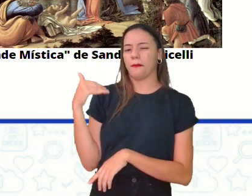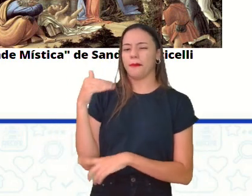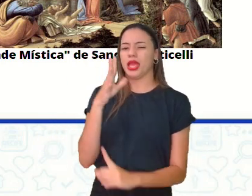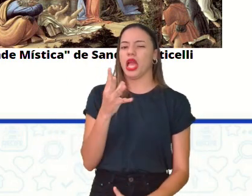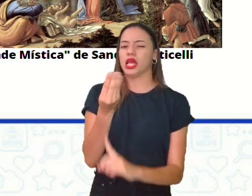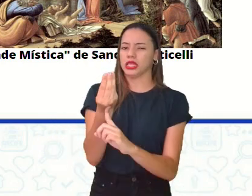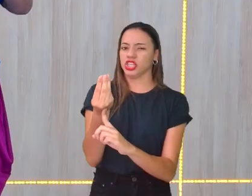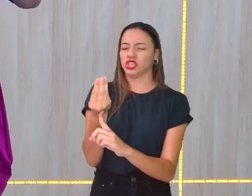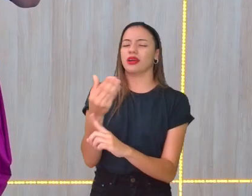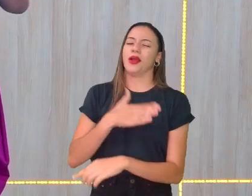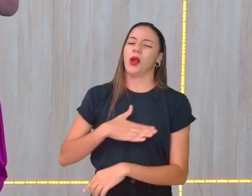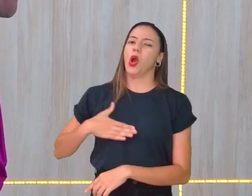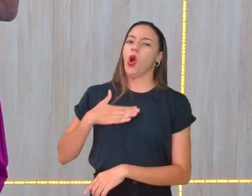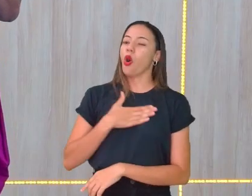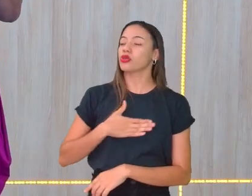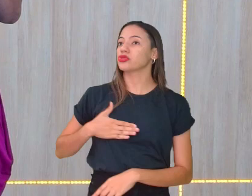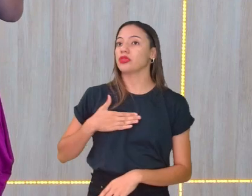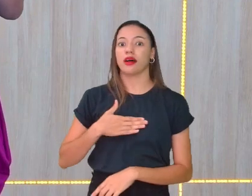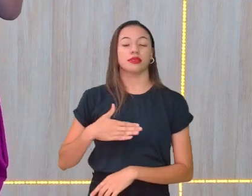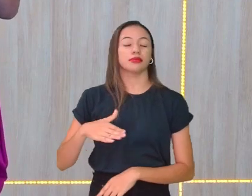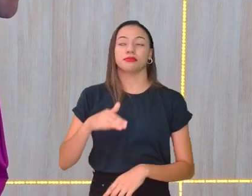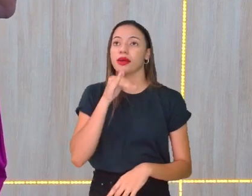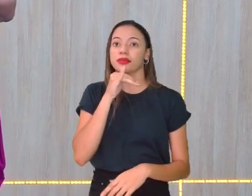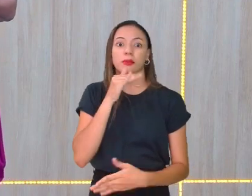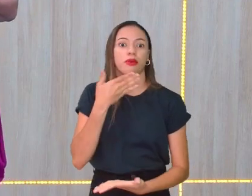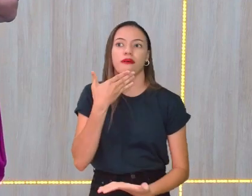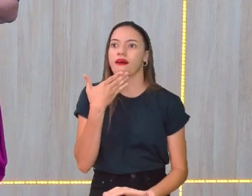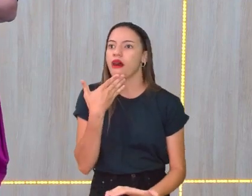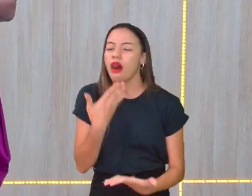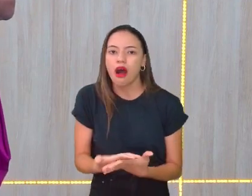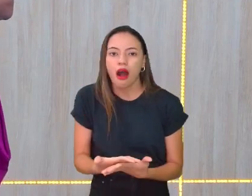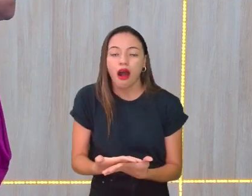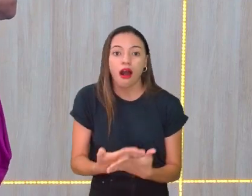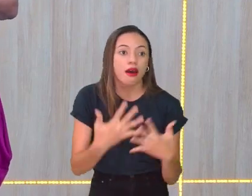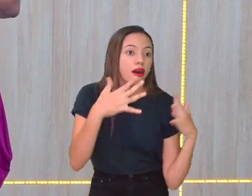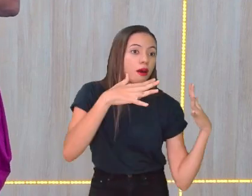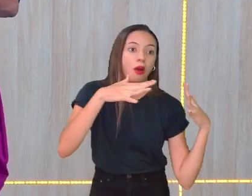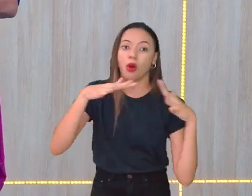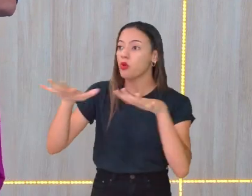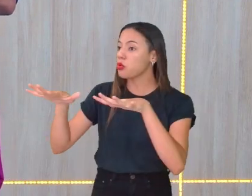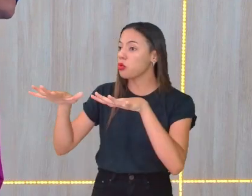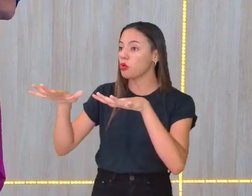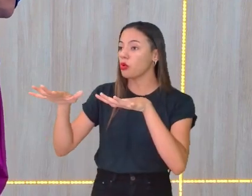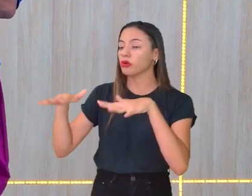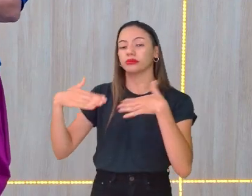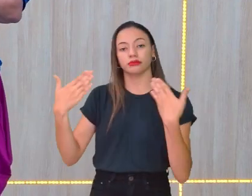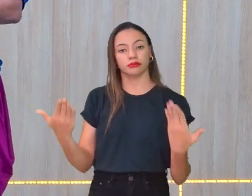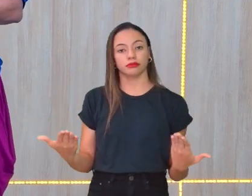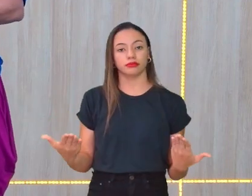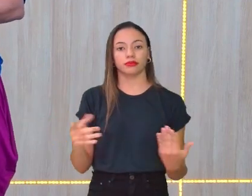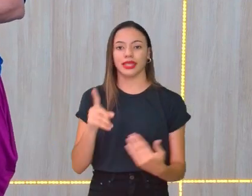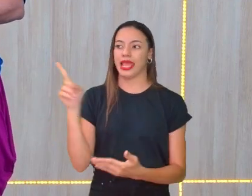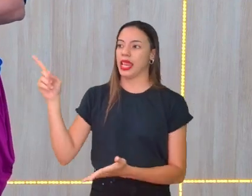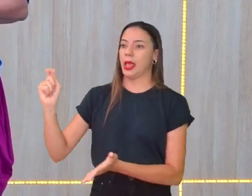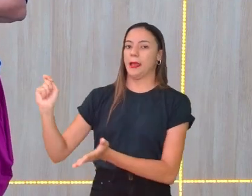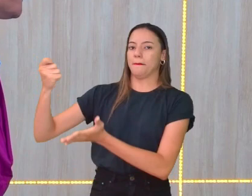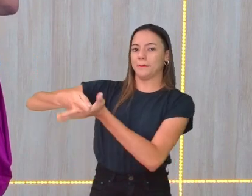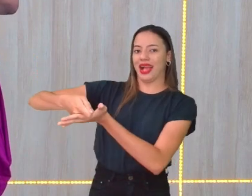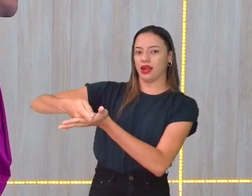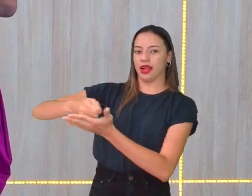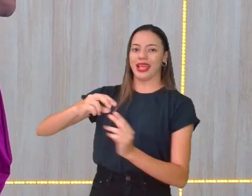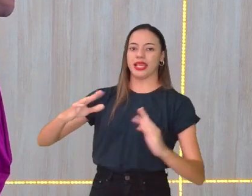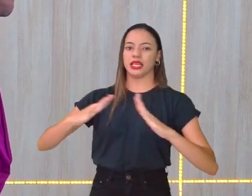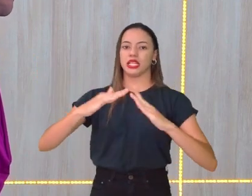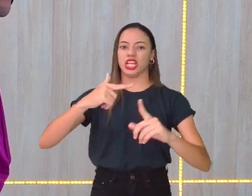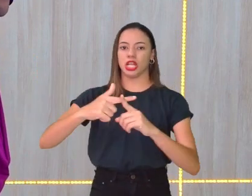vezes gostam, né, de chocar, de chamar atenção. E mesmo ele sendo pago pela igreja para pintar,